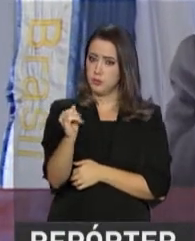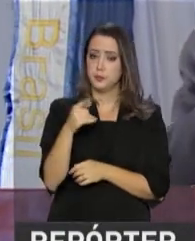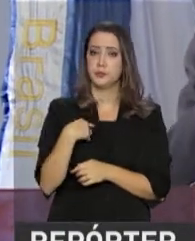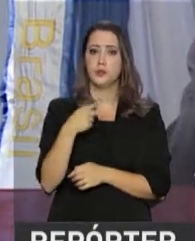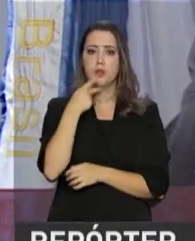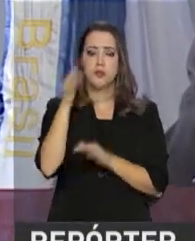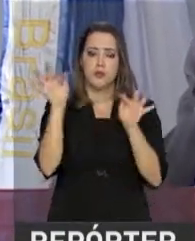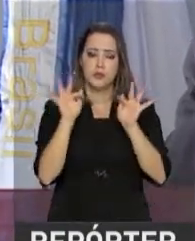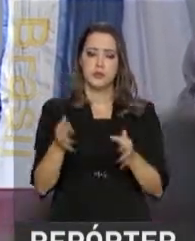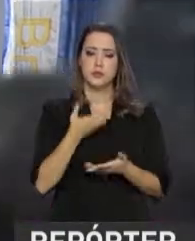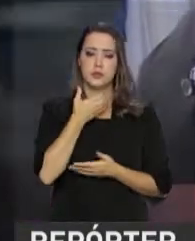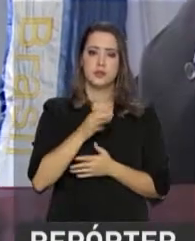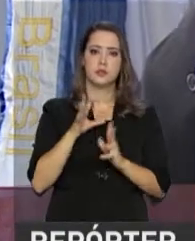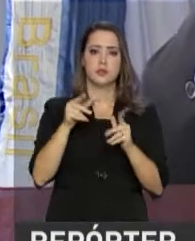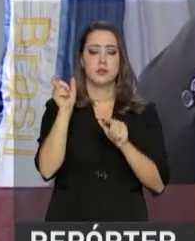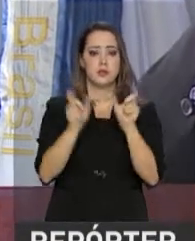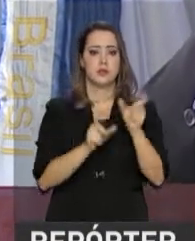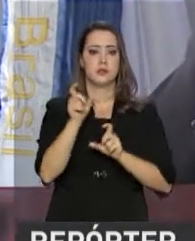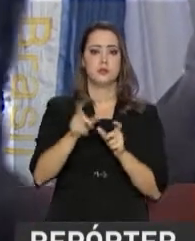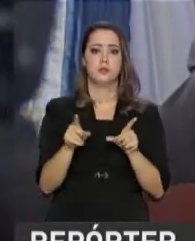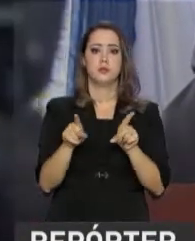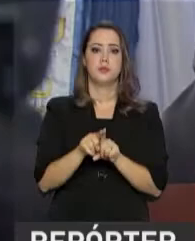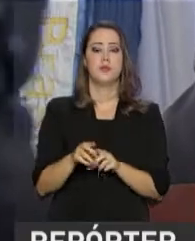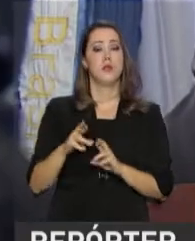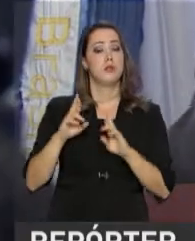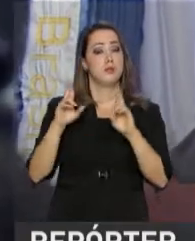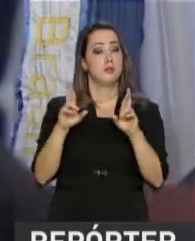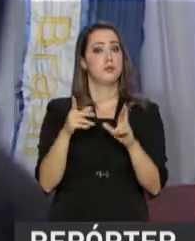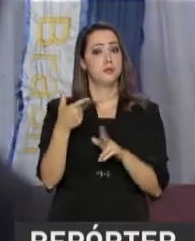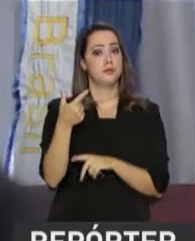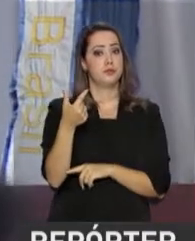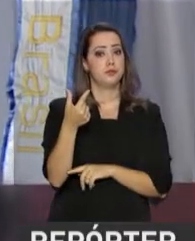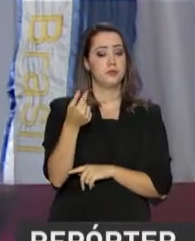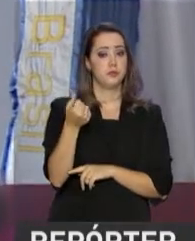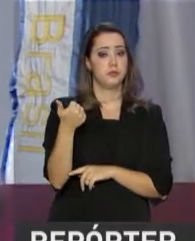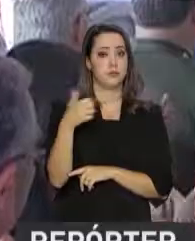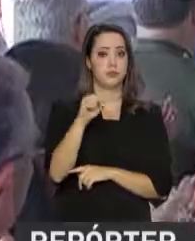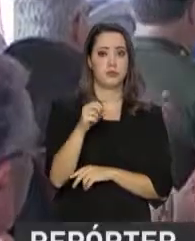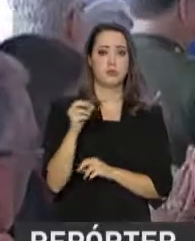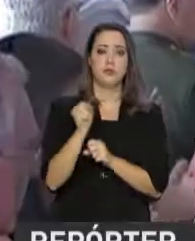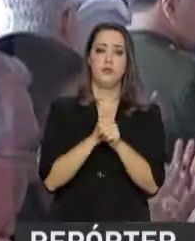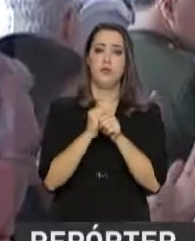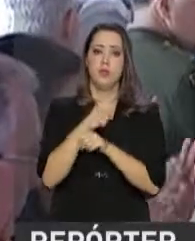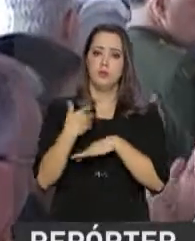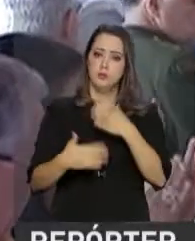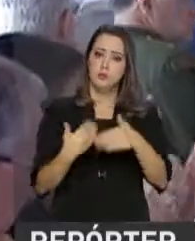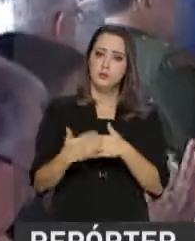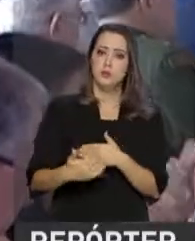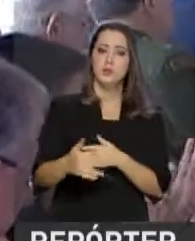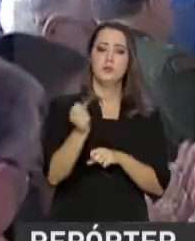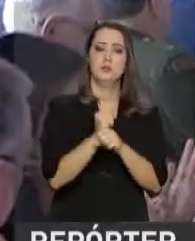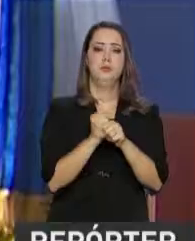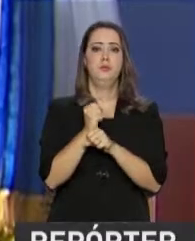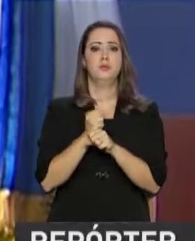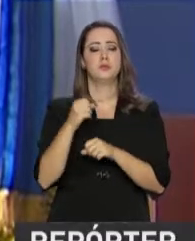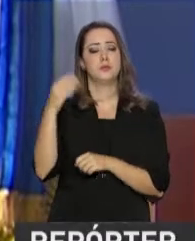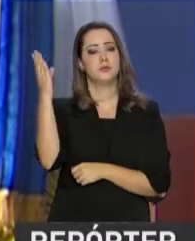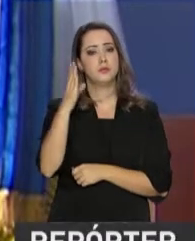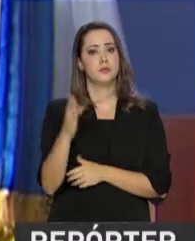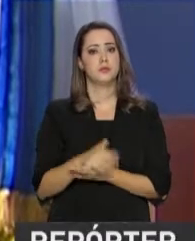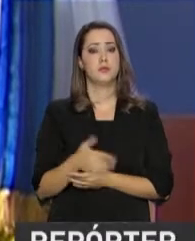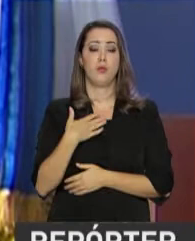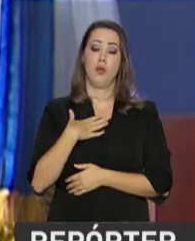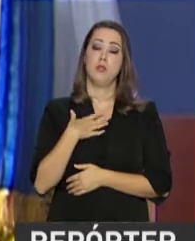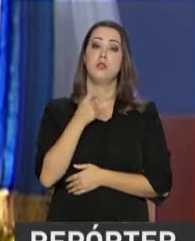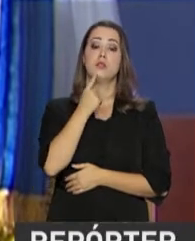natal a todos os brasileiros e disse esperar que em 2018 seja um ano de desenvolvimento para o país porque eu desejo